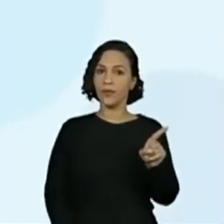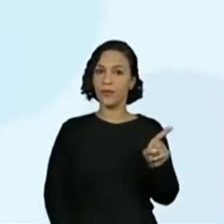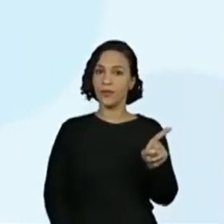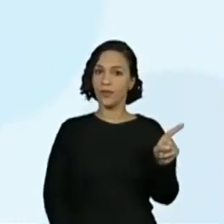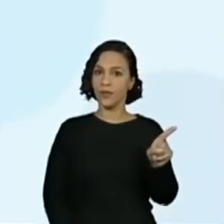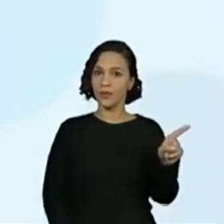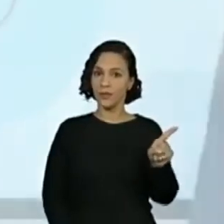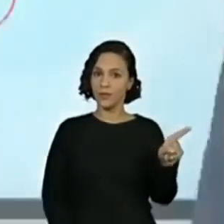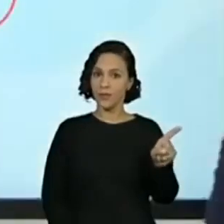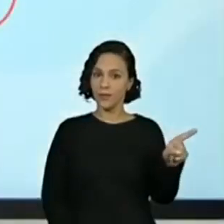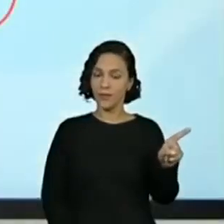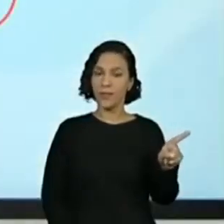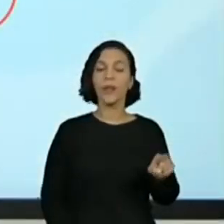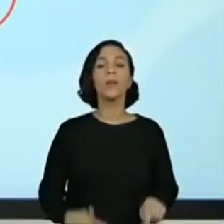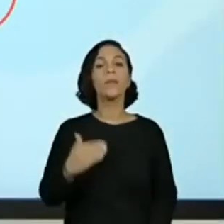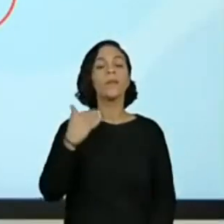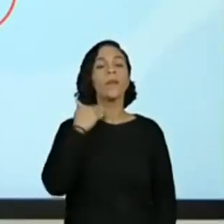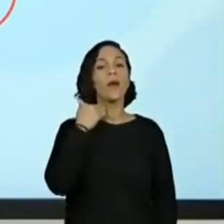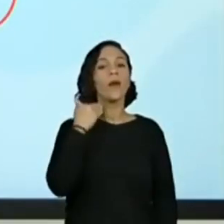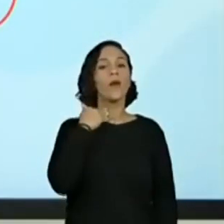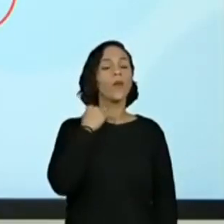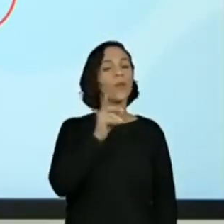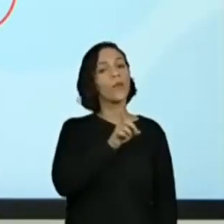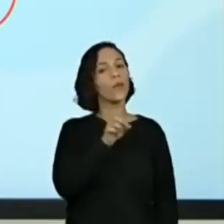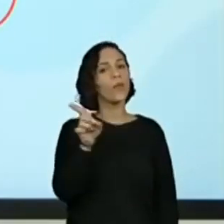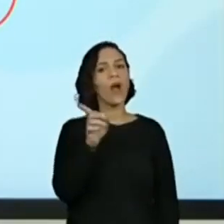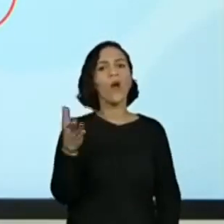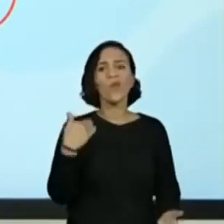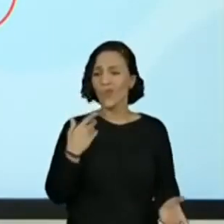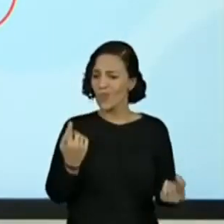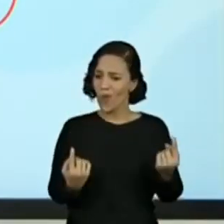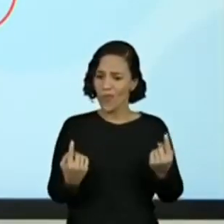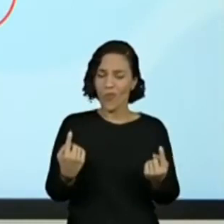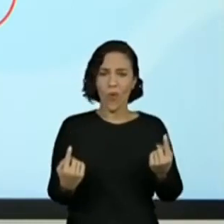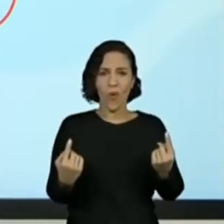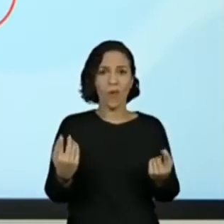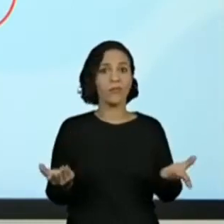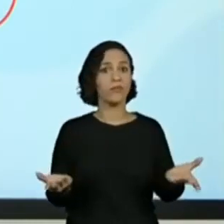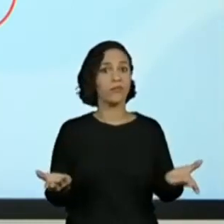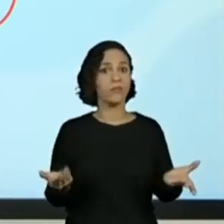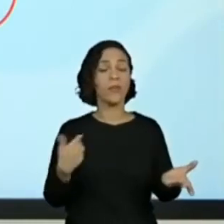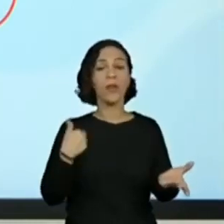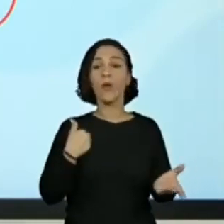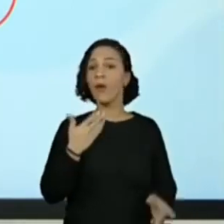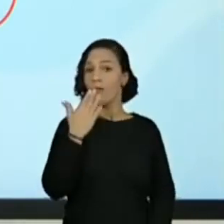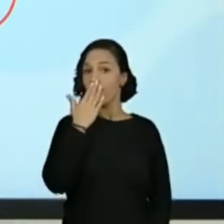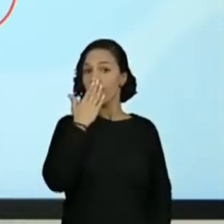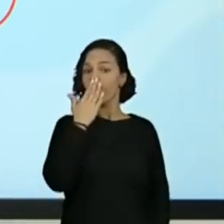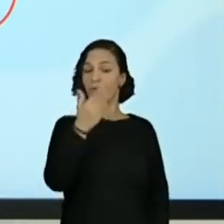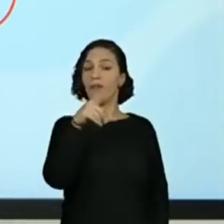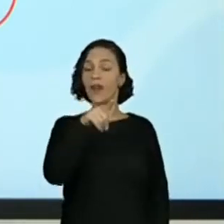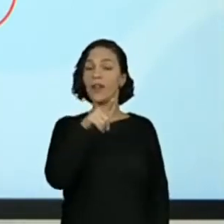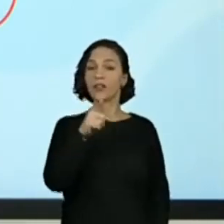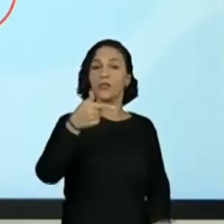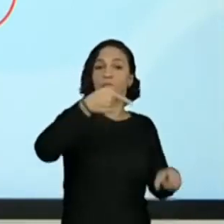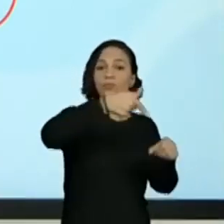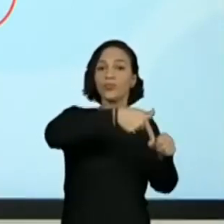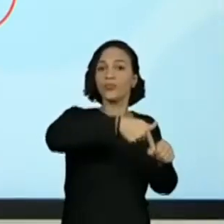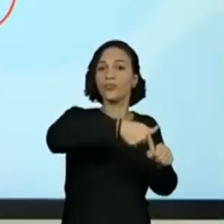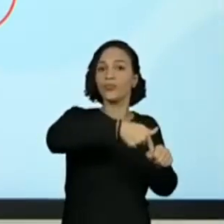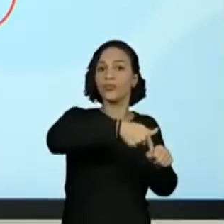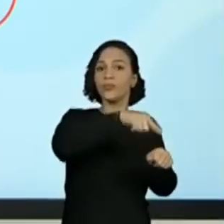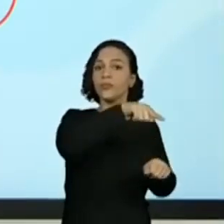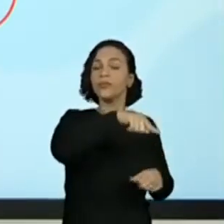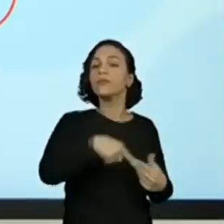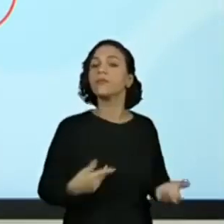do lado direito, eu vou para a esquerda ou para a direita nesse momento? E aí? Eu estou de frente para o posto de gasolina, o posto de